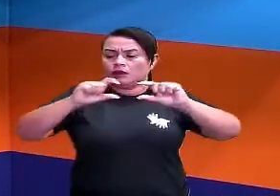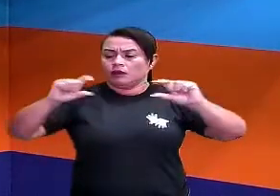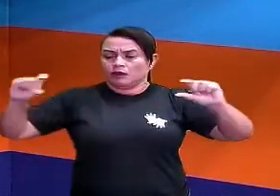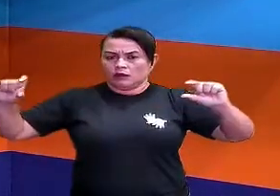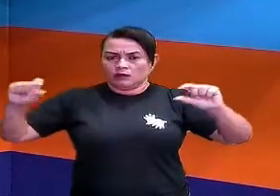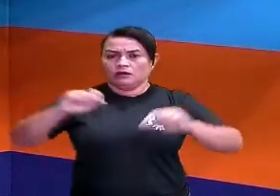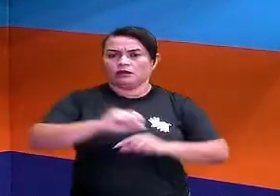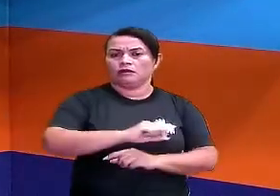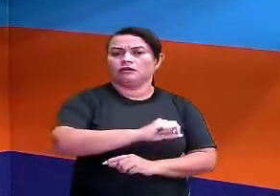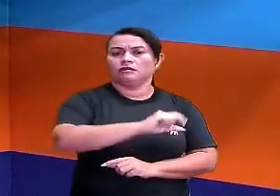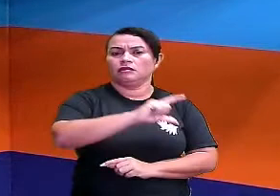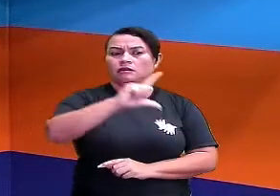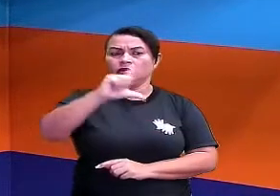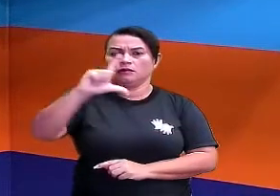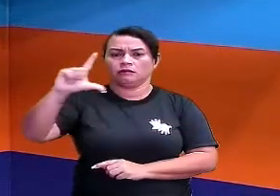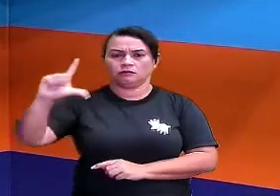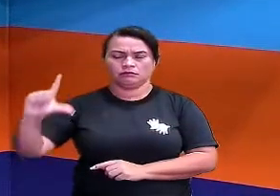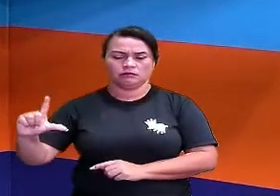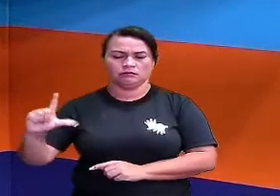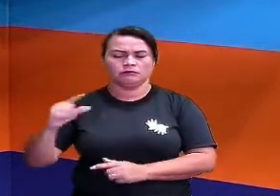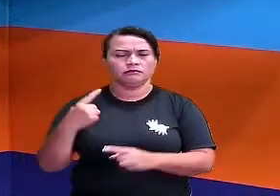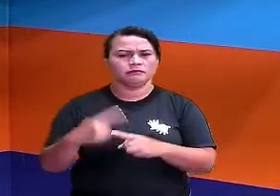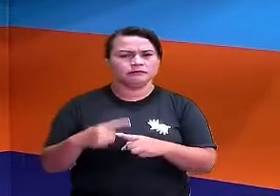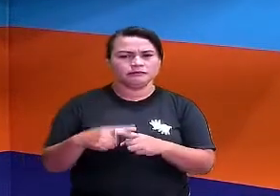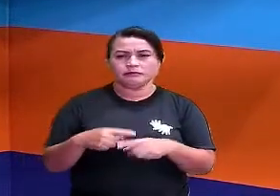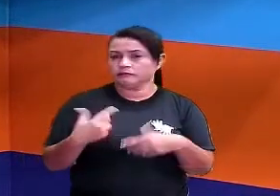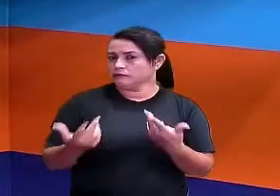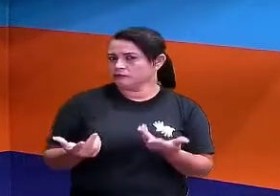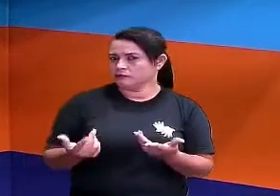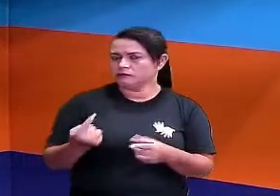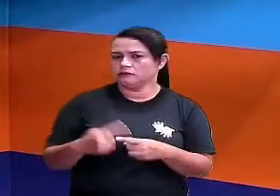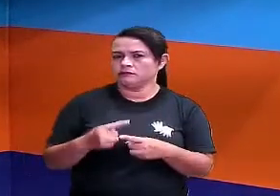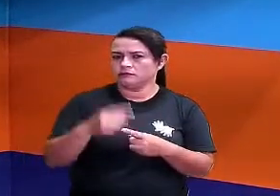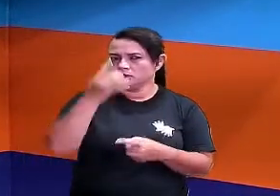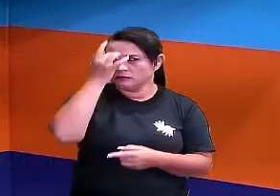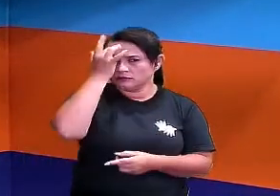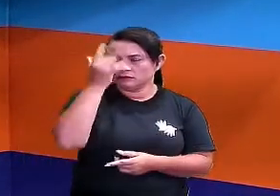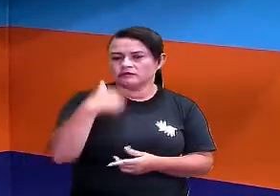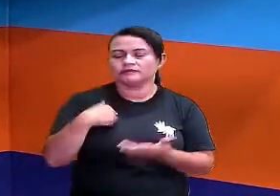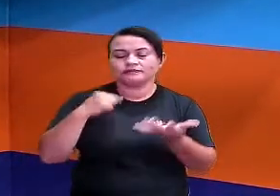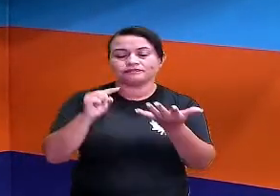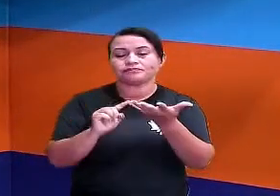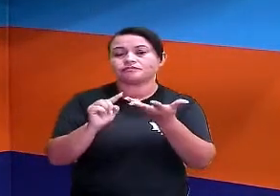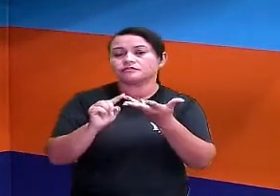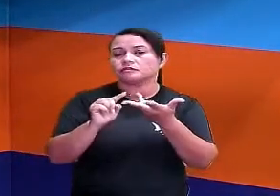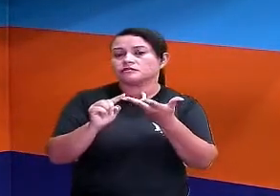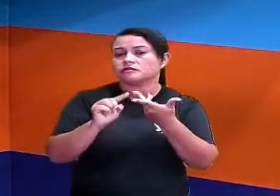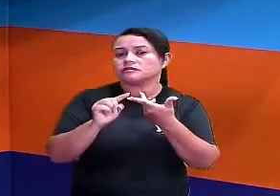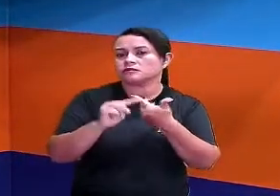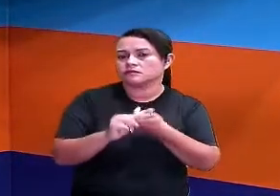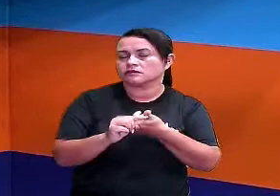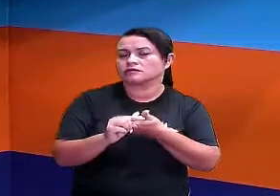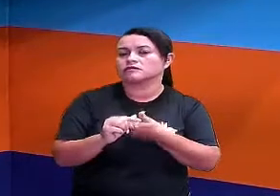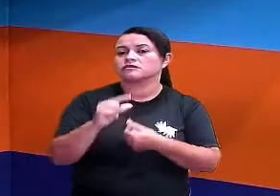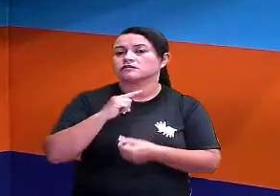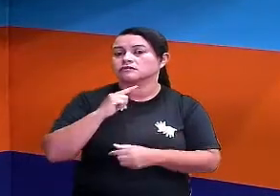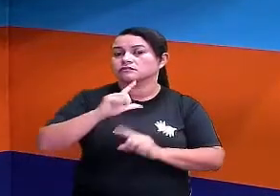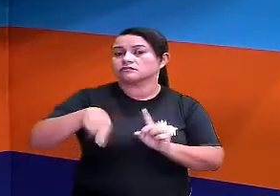ordem crescente. Por que isso? Porque facilita para eu contar o que mais se